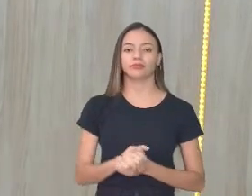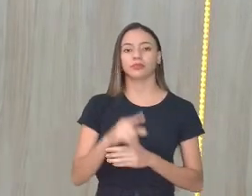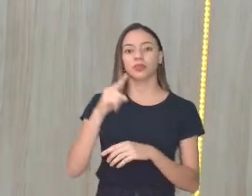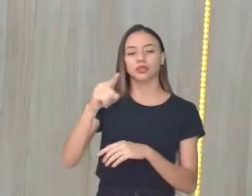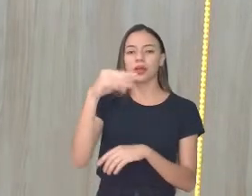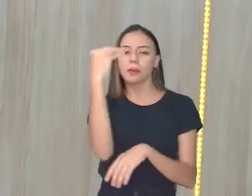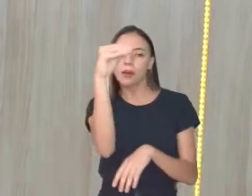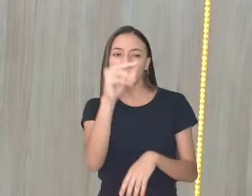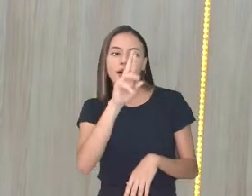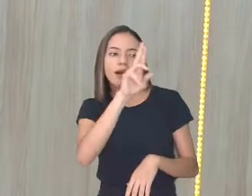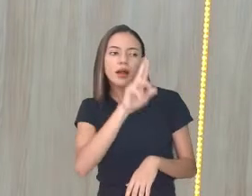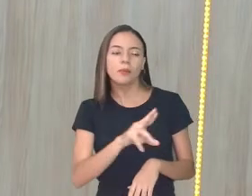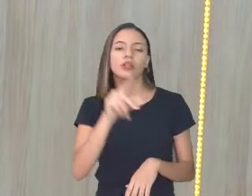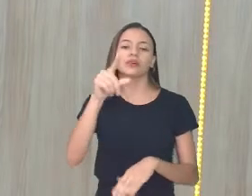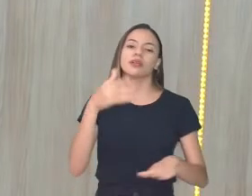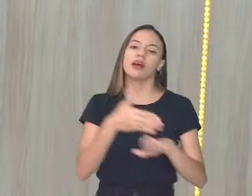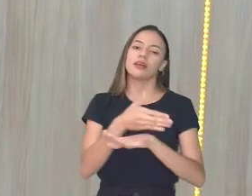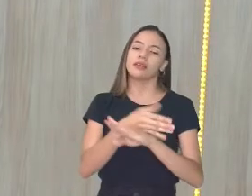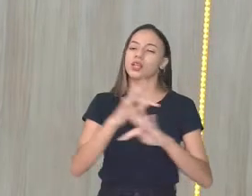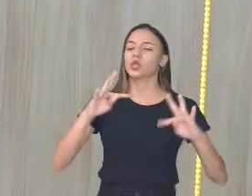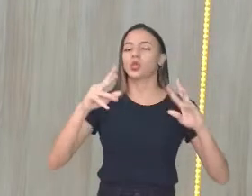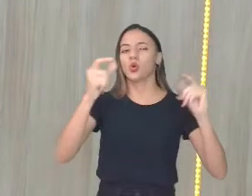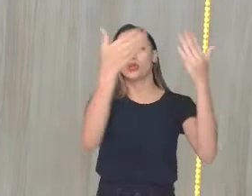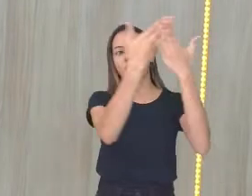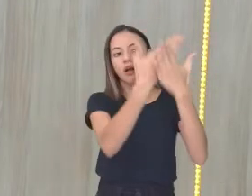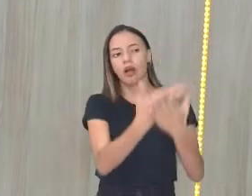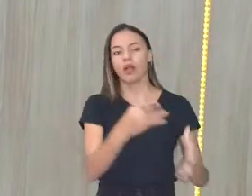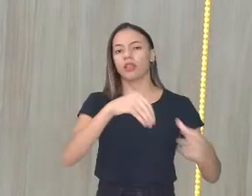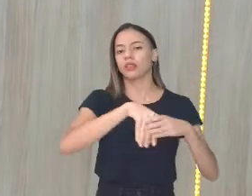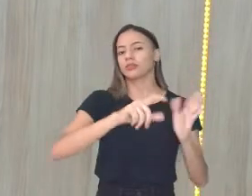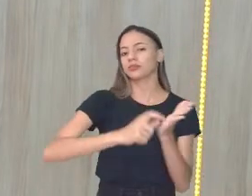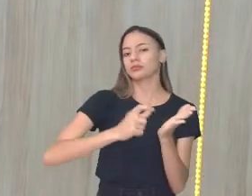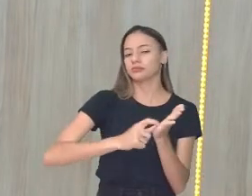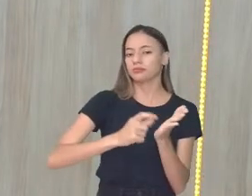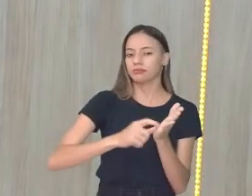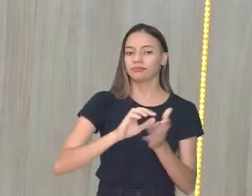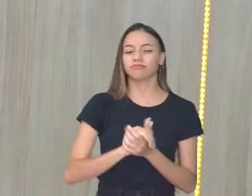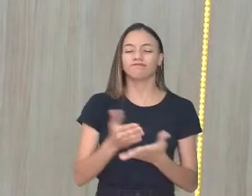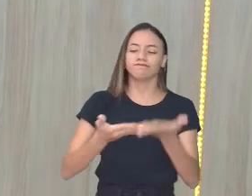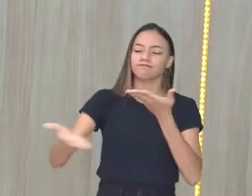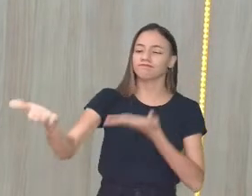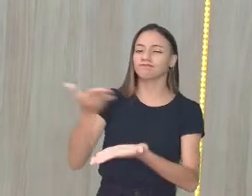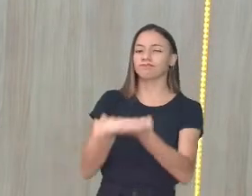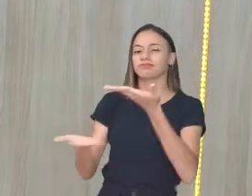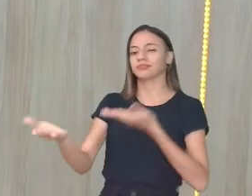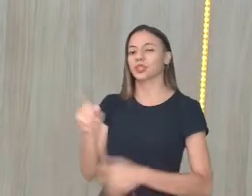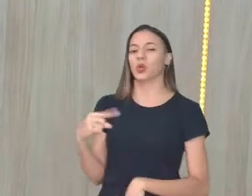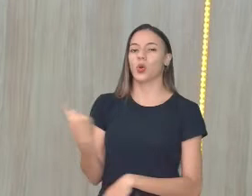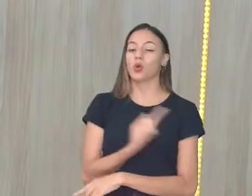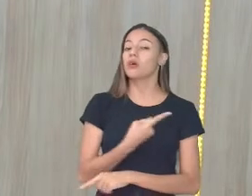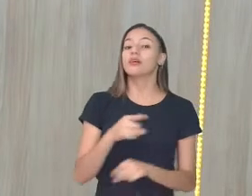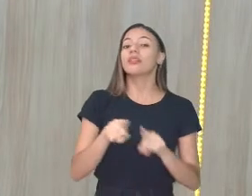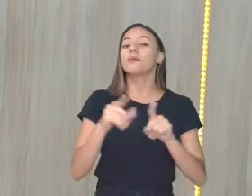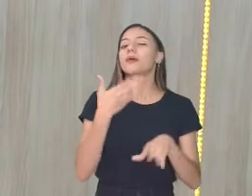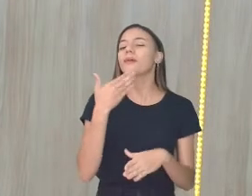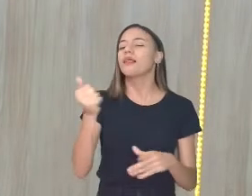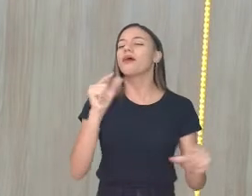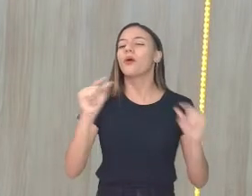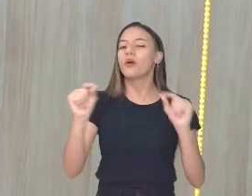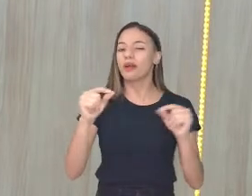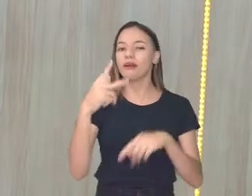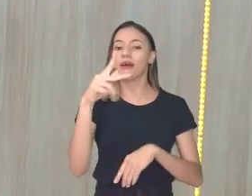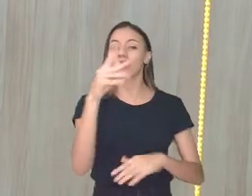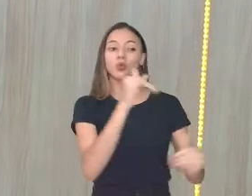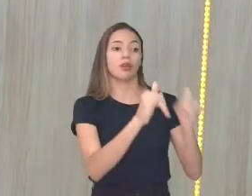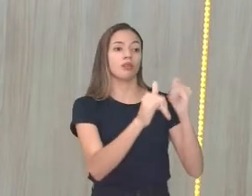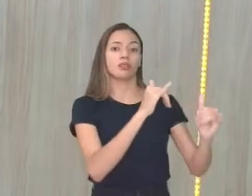lá e você terá acesso às nossas aulas pelo aplicativo, podendo interagir conosco e o melhor, com a sua